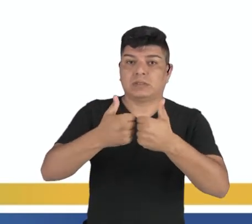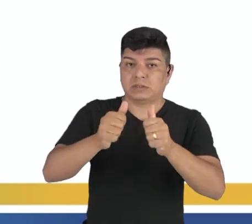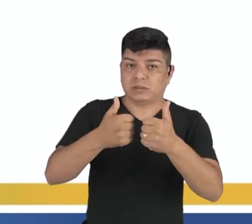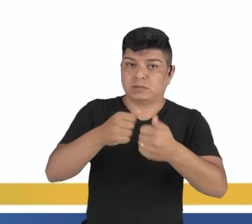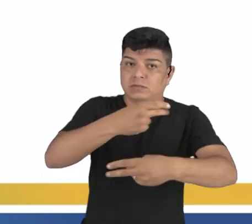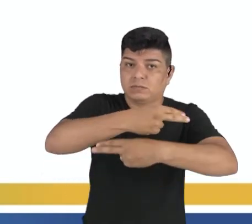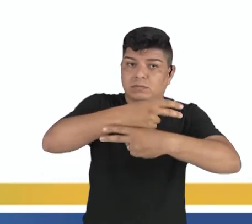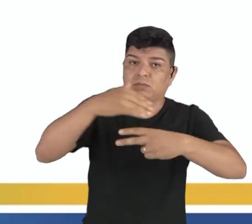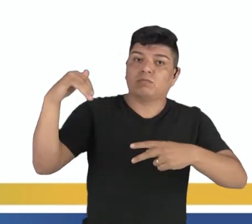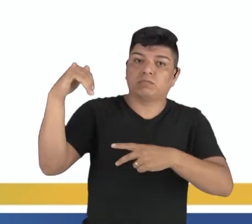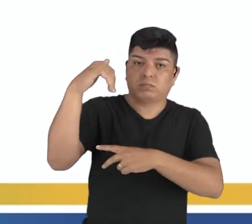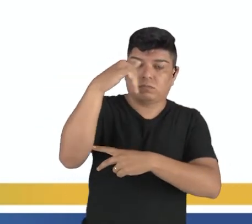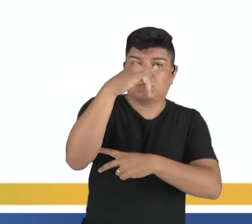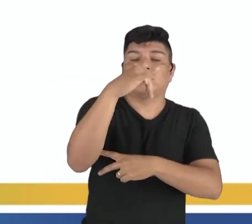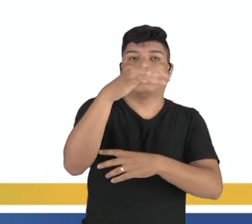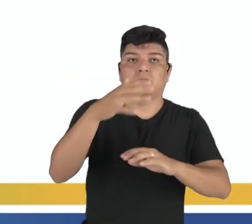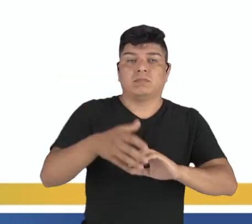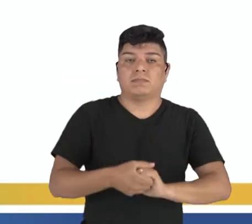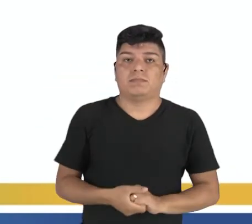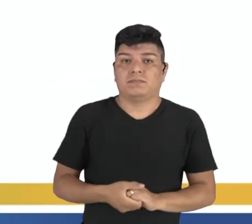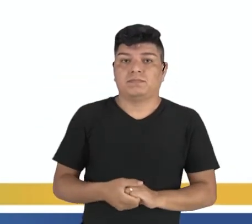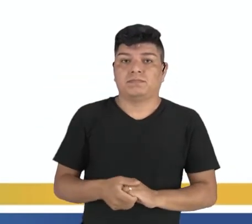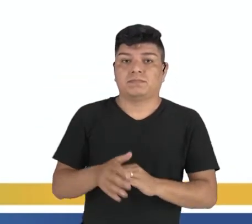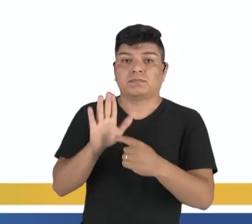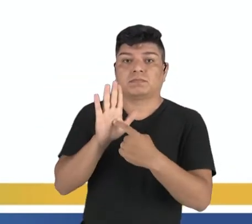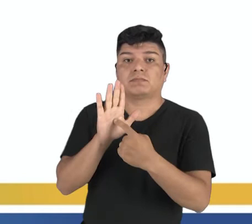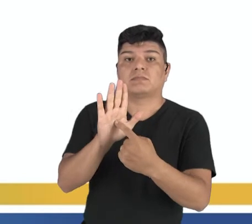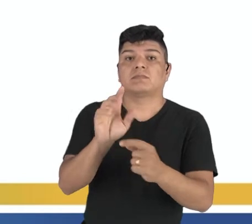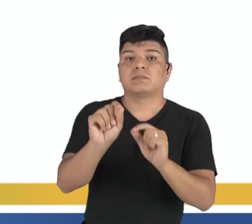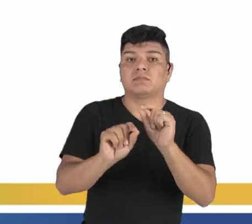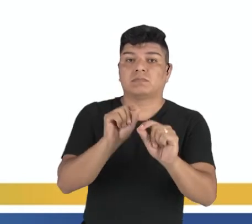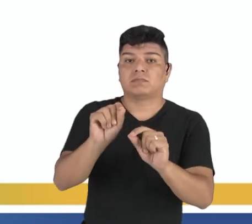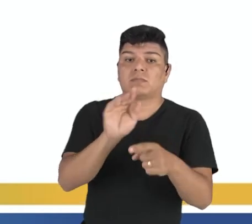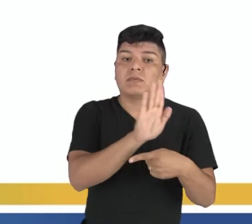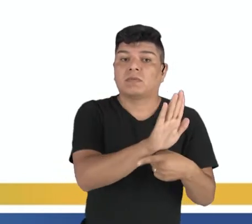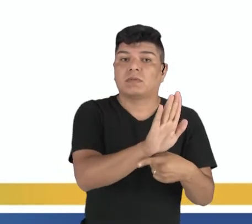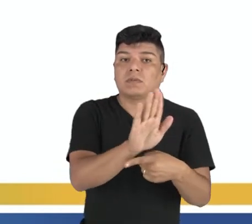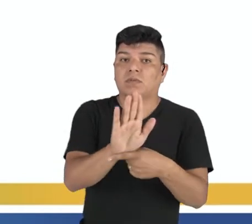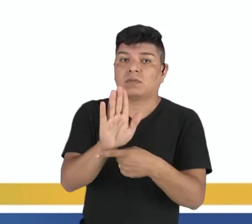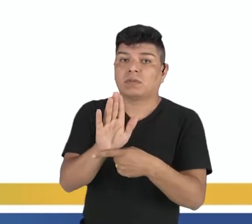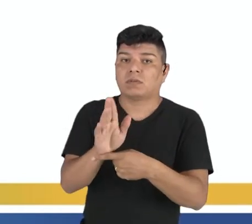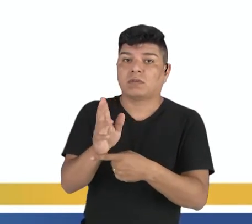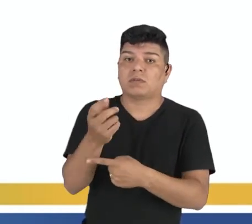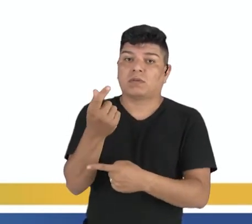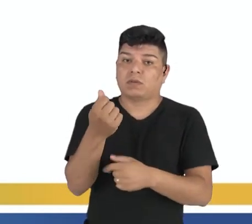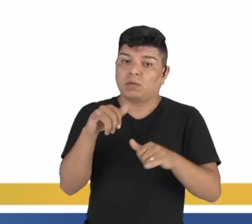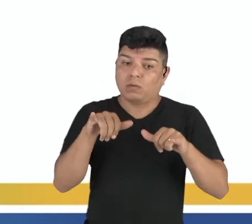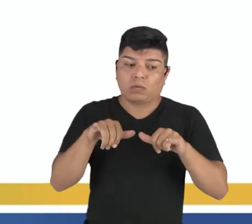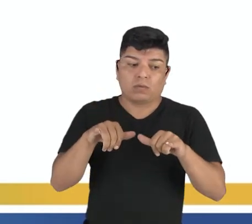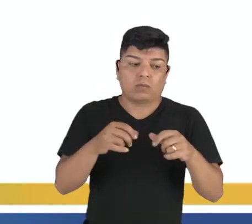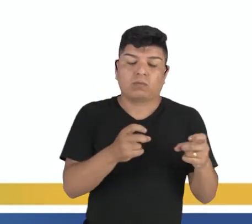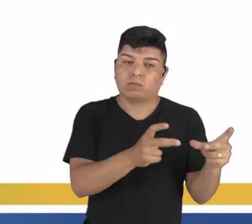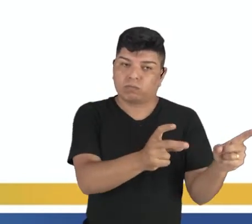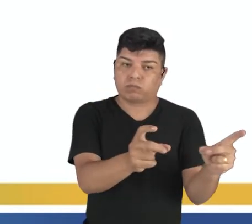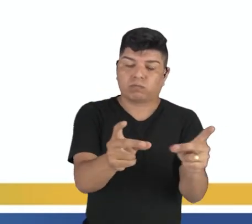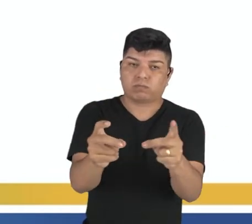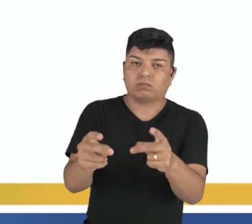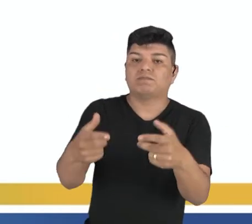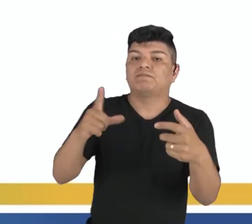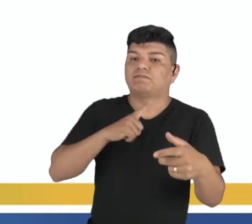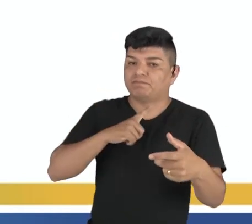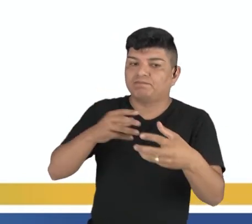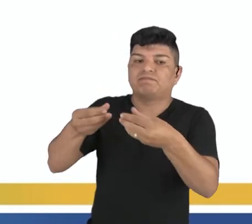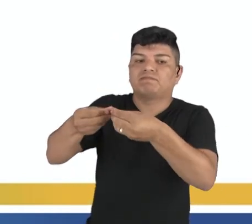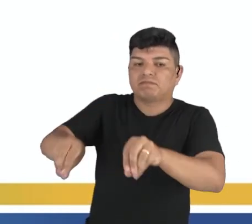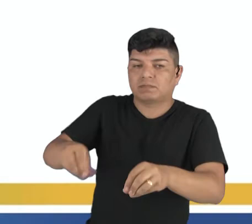aéreo. Na verdade, essa proposta ela visava atender basicamente o setor comercial, que sempre se sentiu